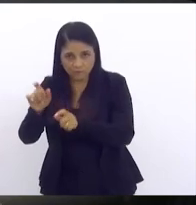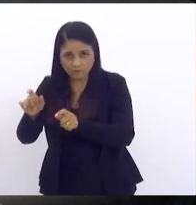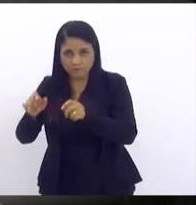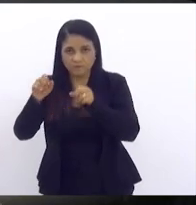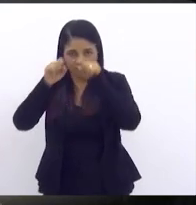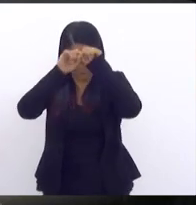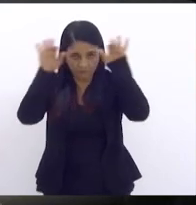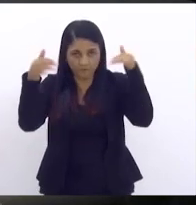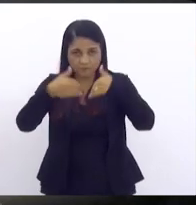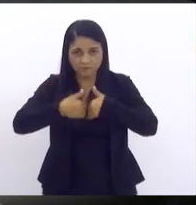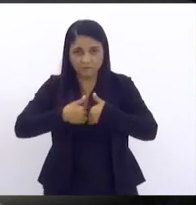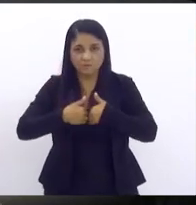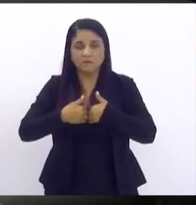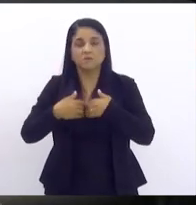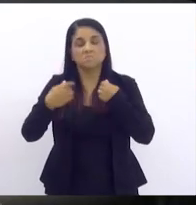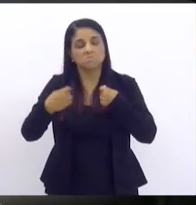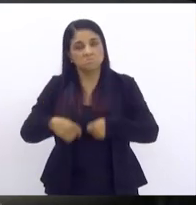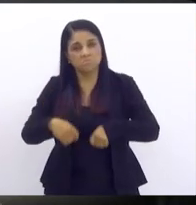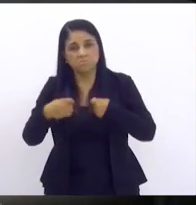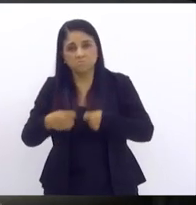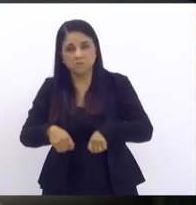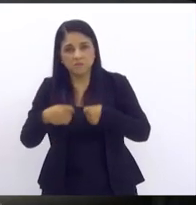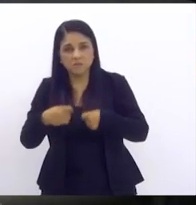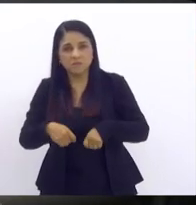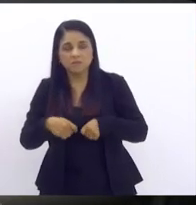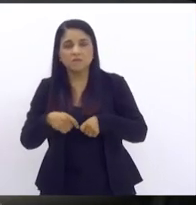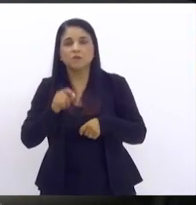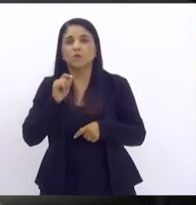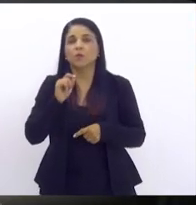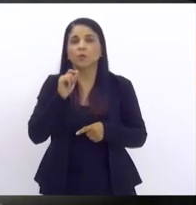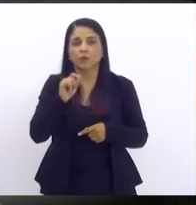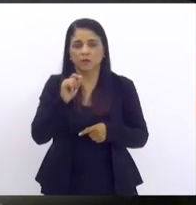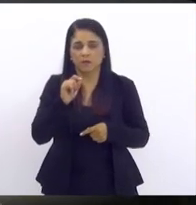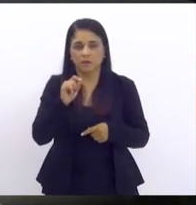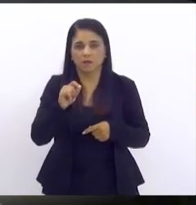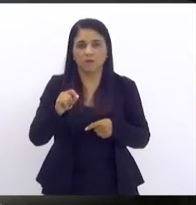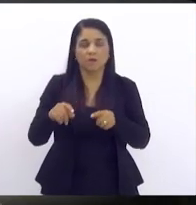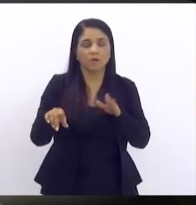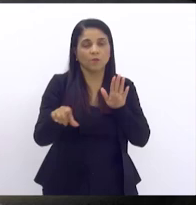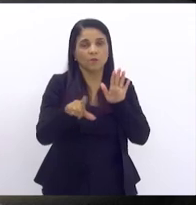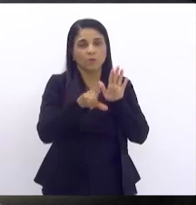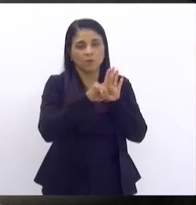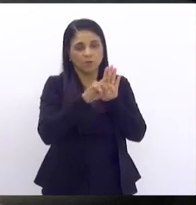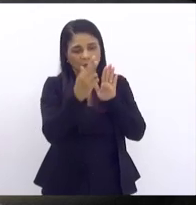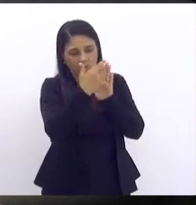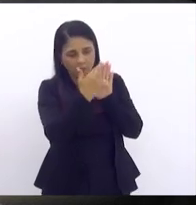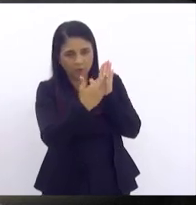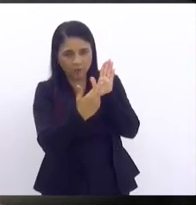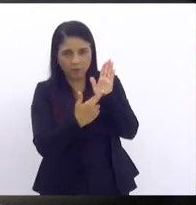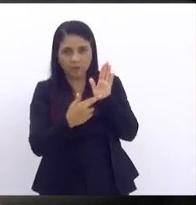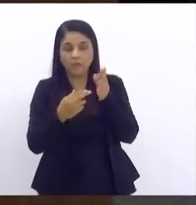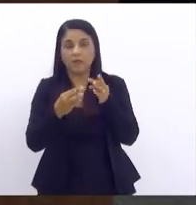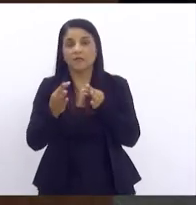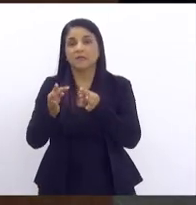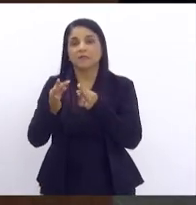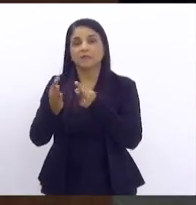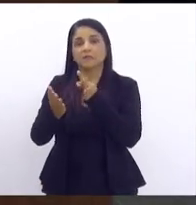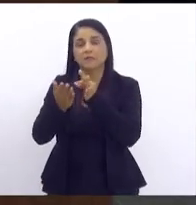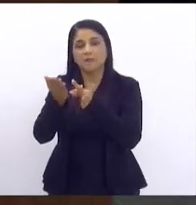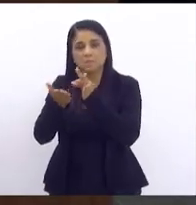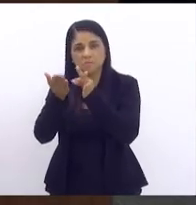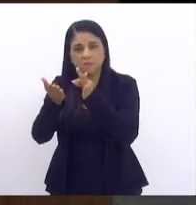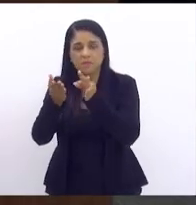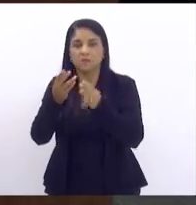é necessário que a gente tenha exatamente o que foi previsto aqui, um programa de terapia nutricional que,